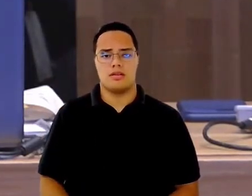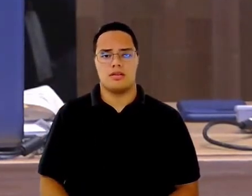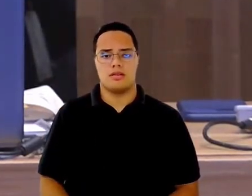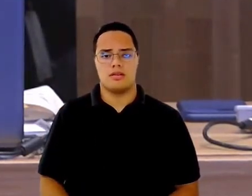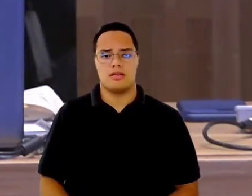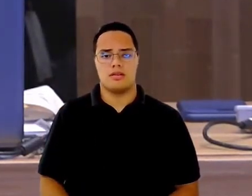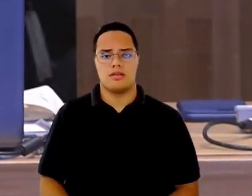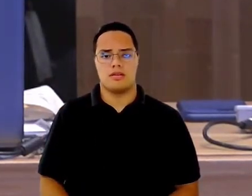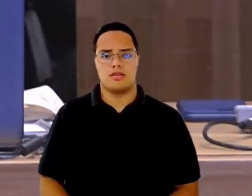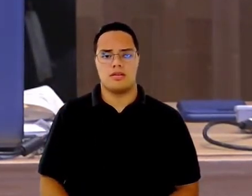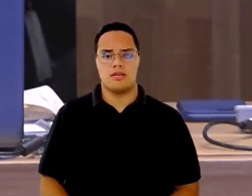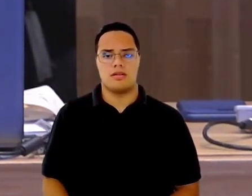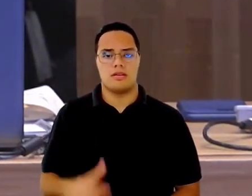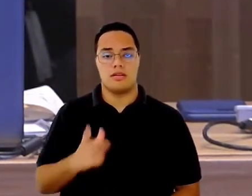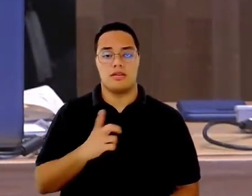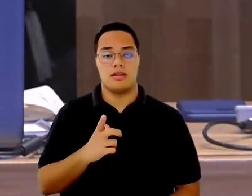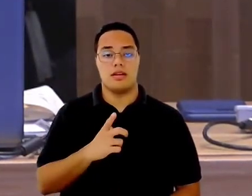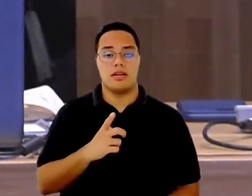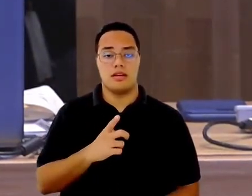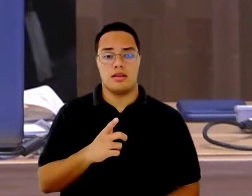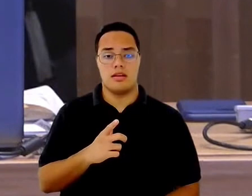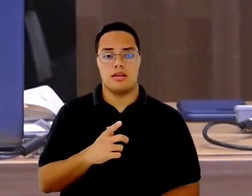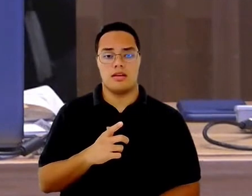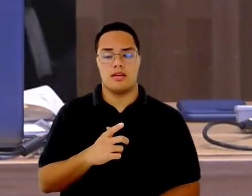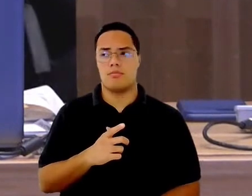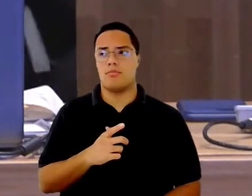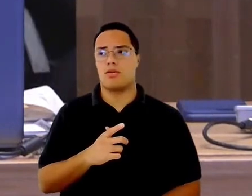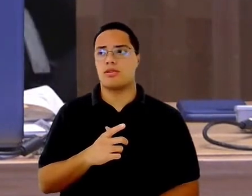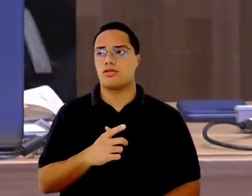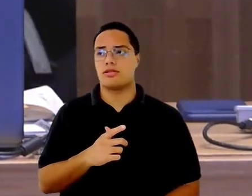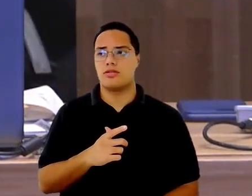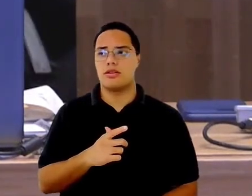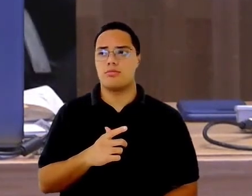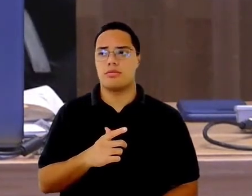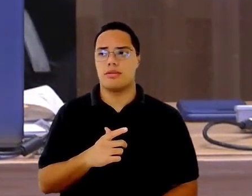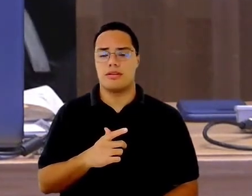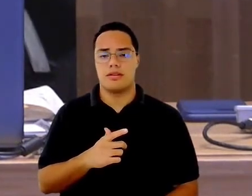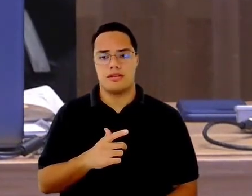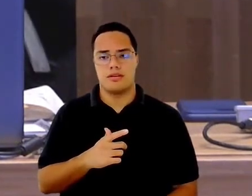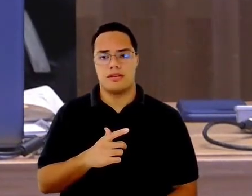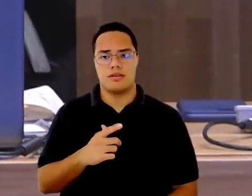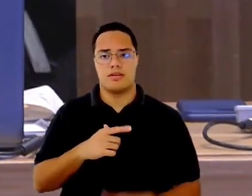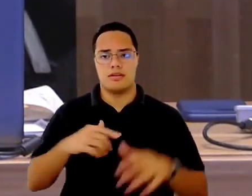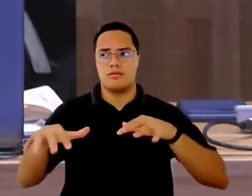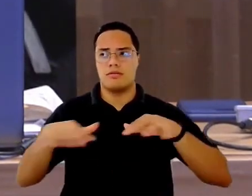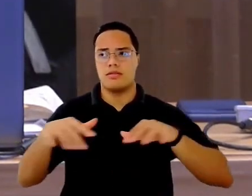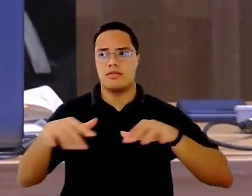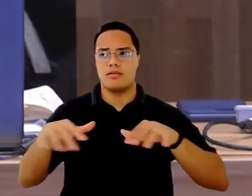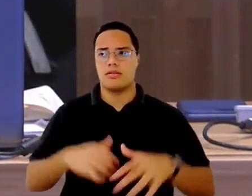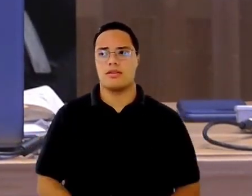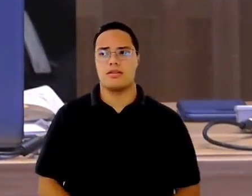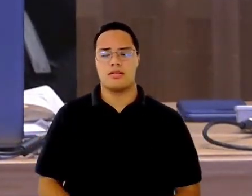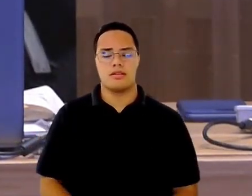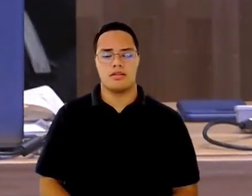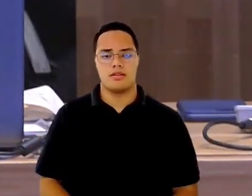permanente de um maior número de manifestantes na Praça dos Cristais.